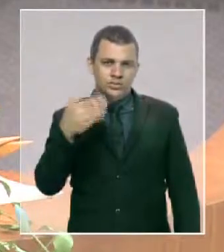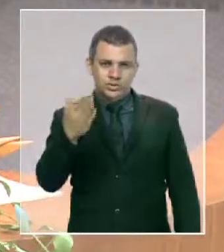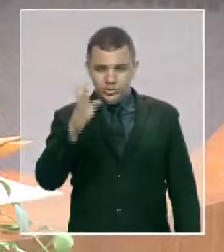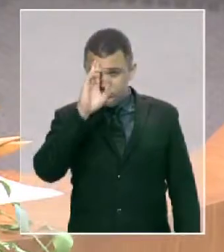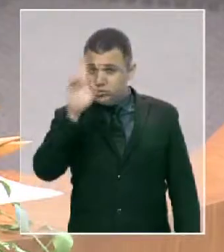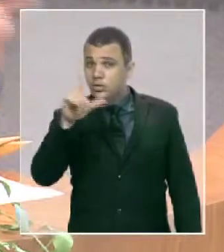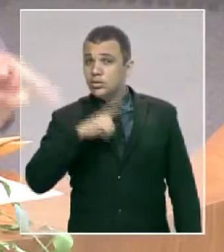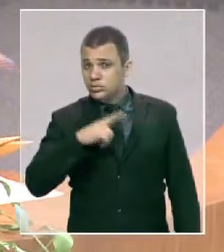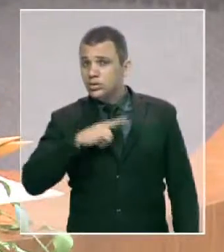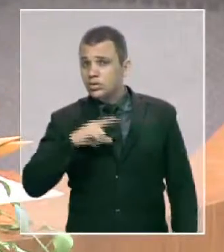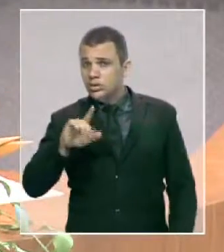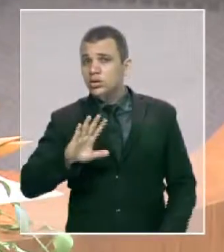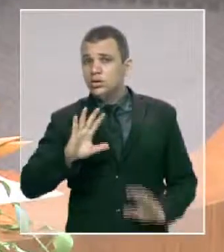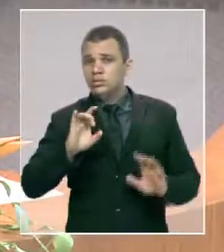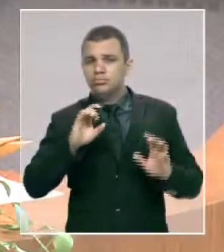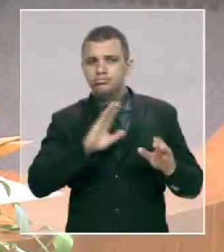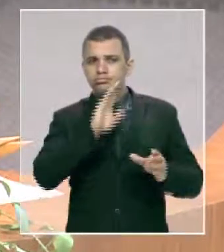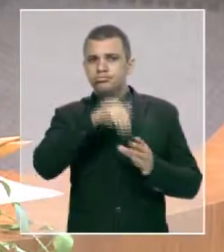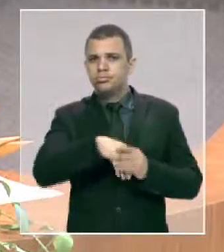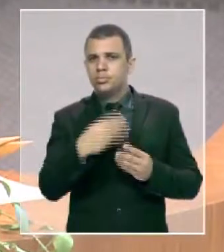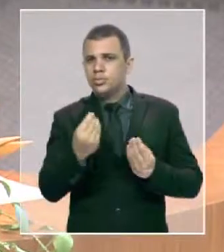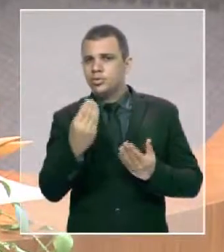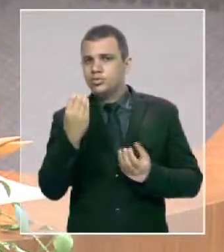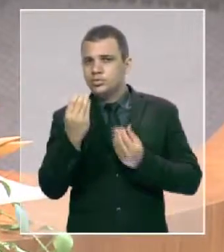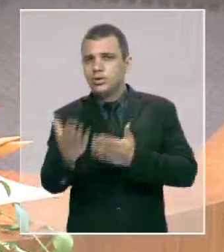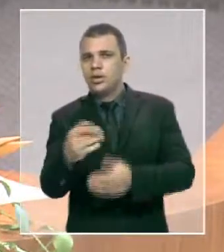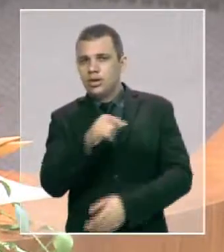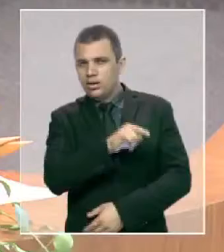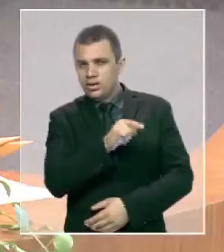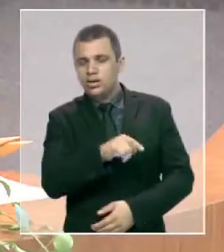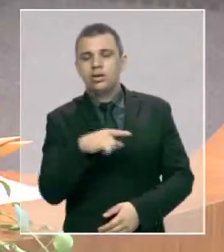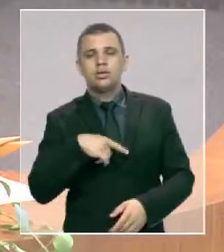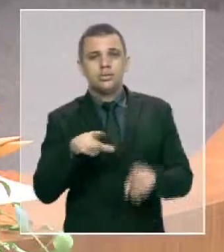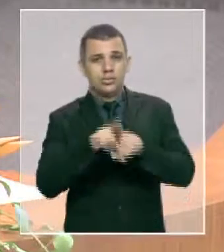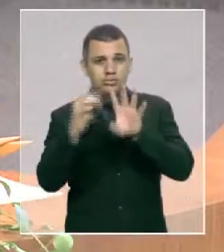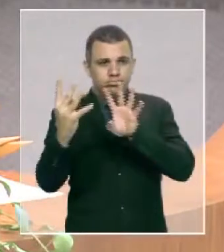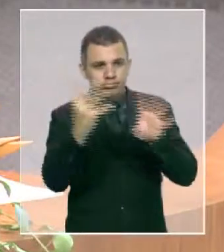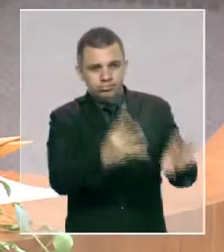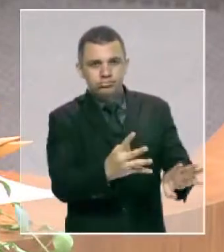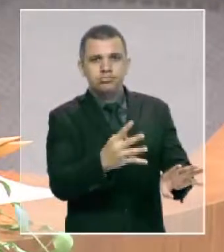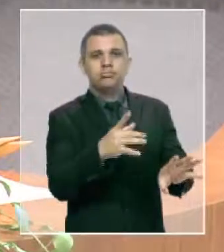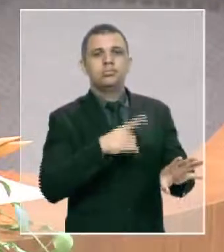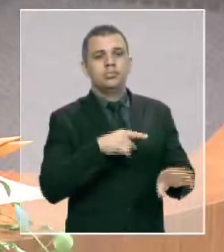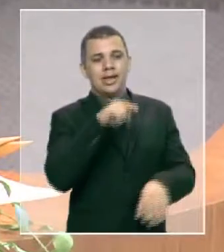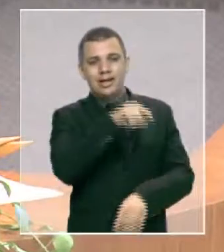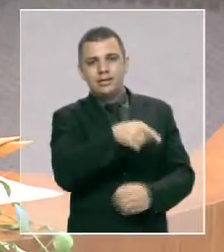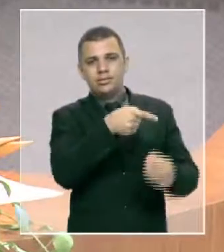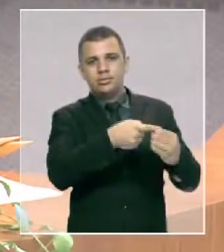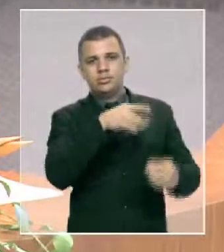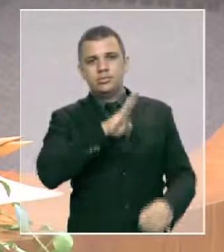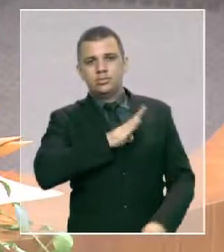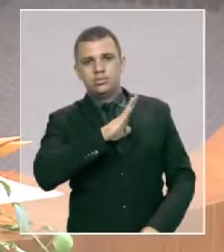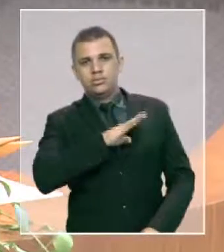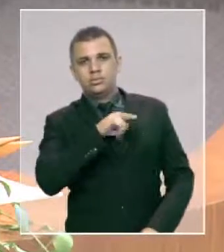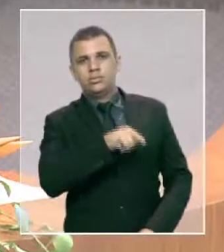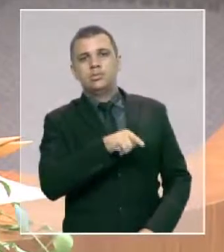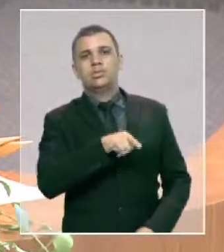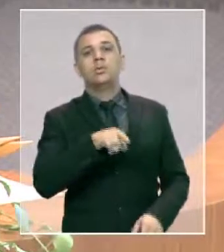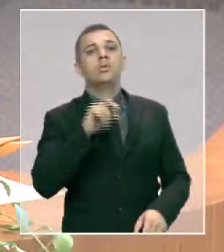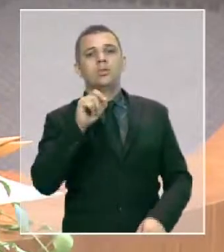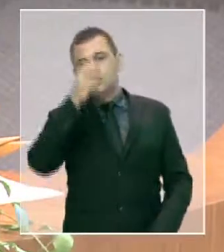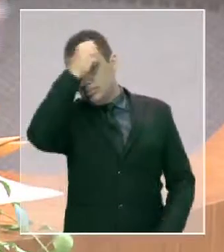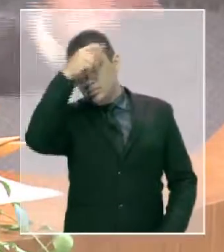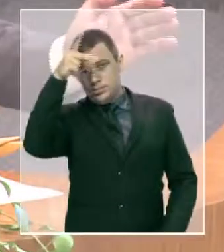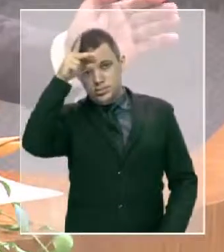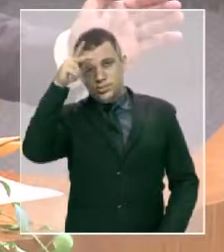voltado para Bacabal. Na semana passada denunciamos o descaso da falta de atenção na saúde por parte da Prefeitura de Bacabal.